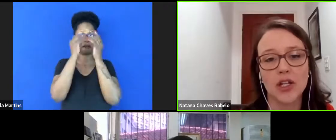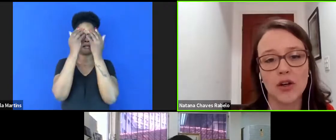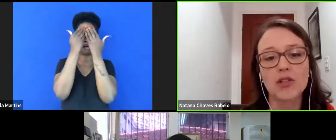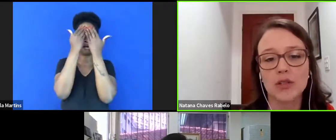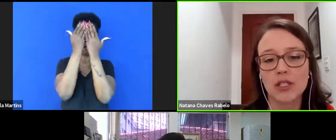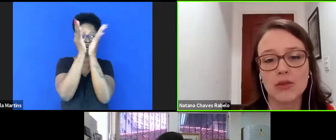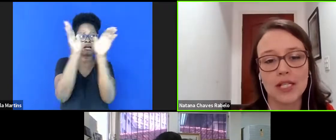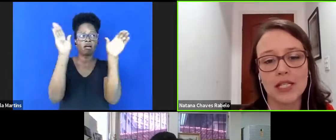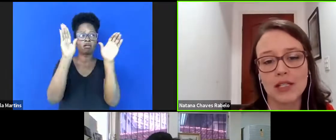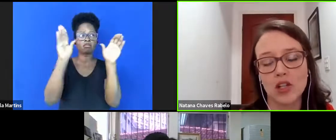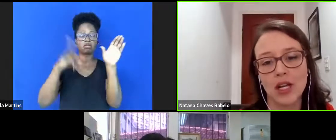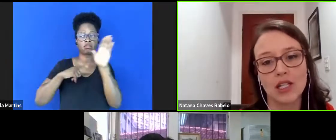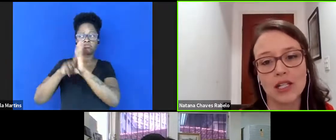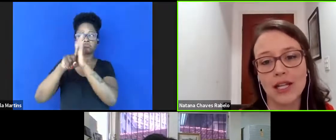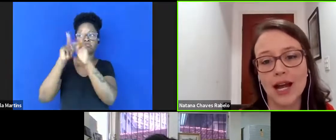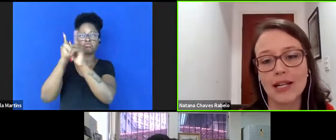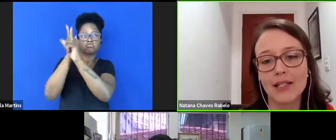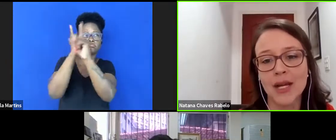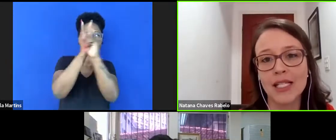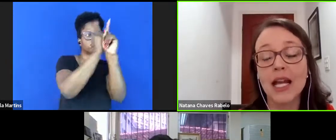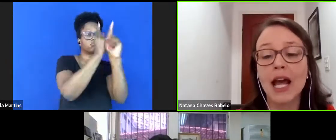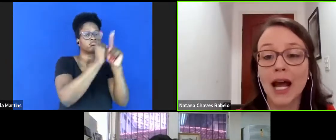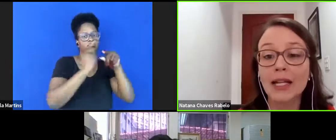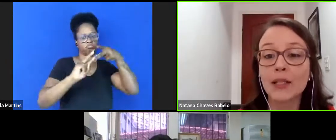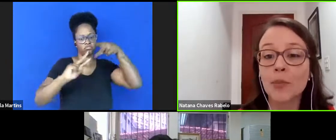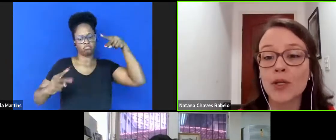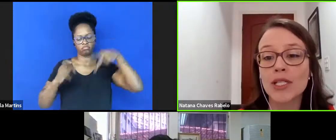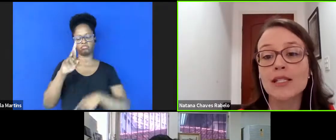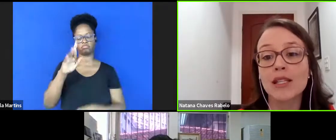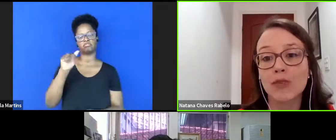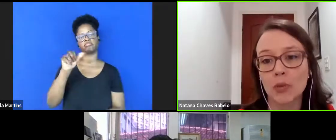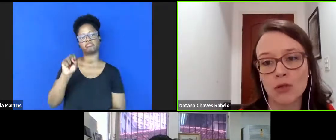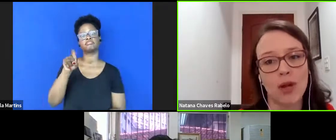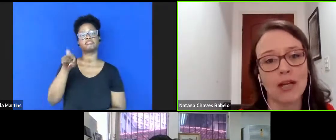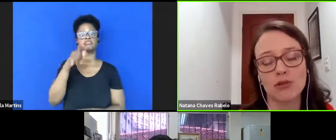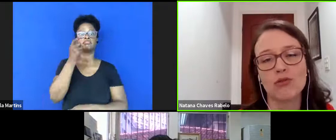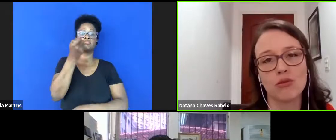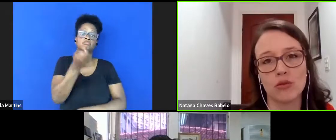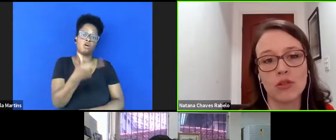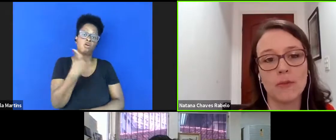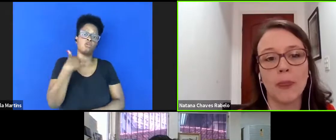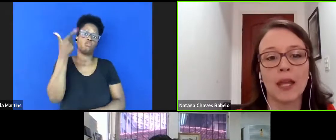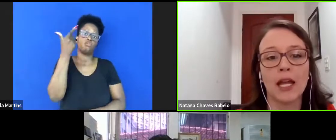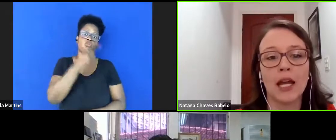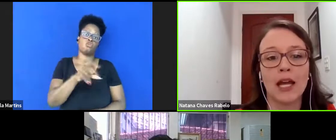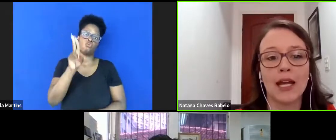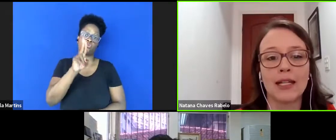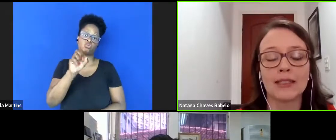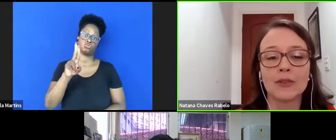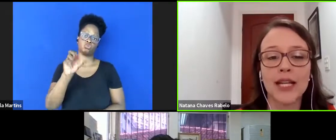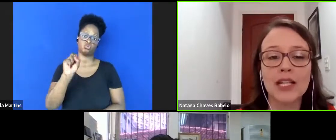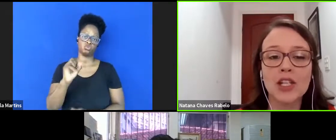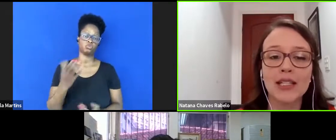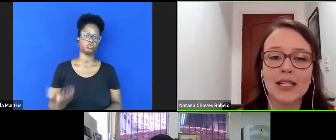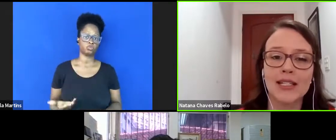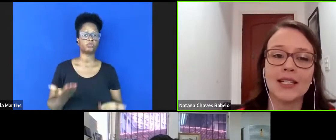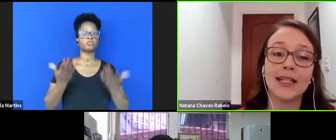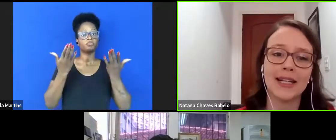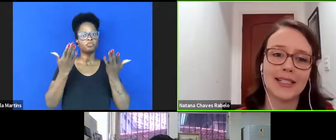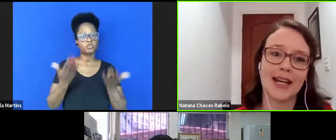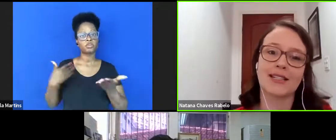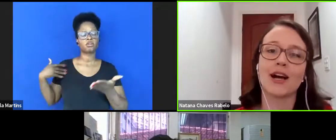taxas de diagnóstico das doenças genéticas raras, mas ainda é pouco acessível para usuários do SUS. Então, desde